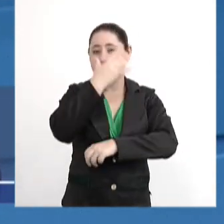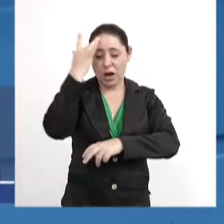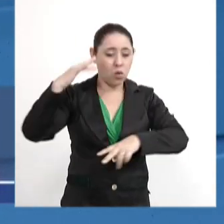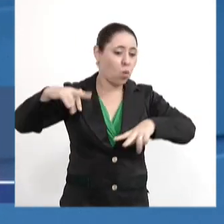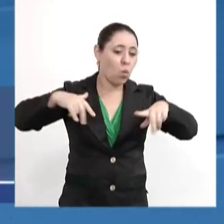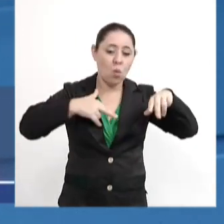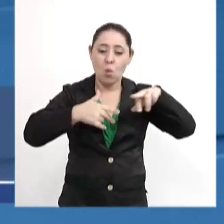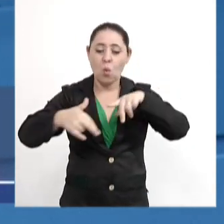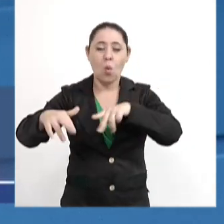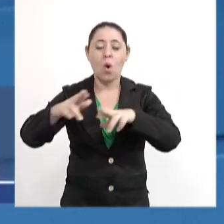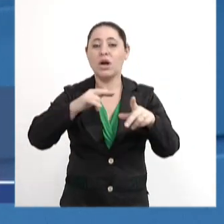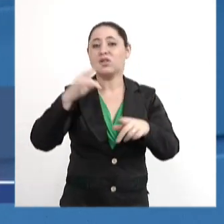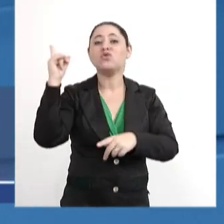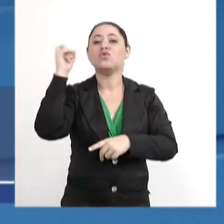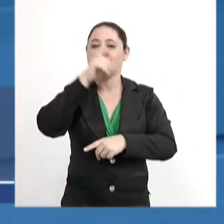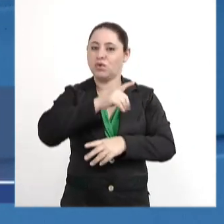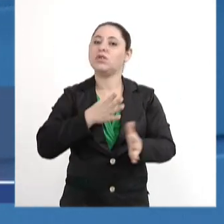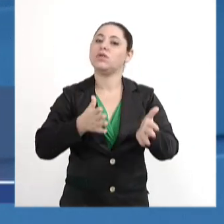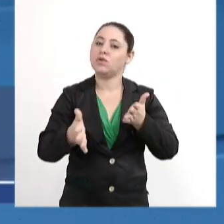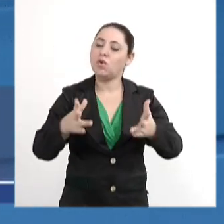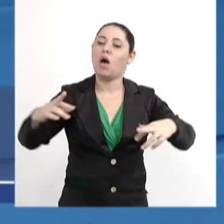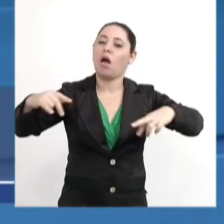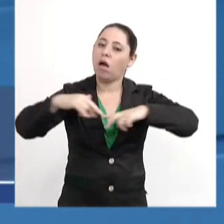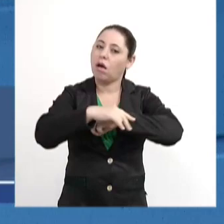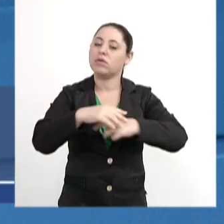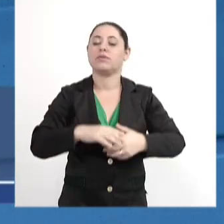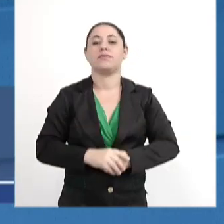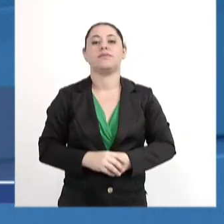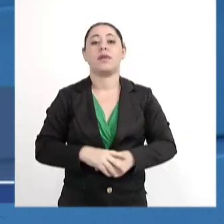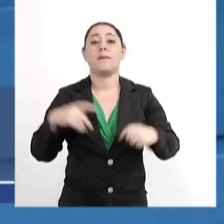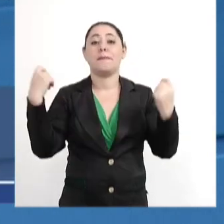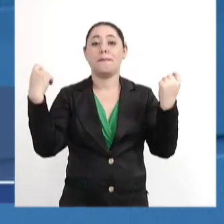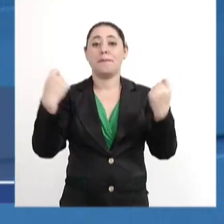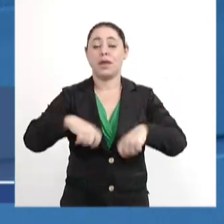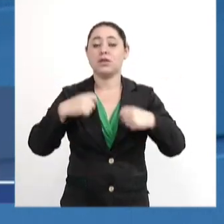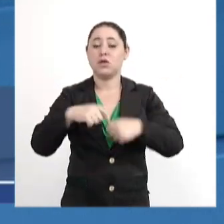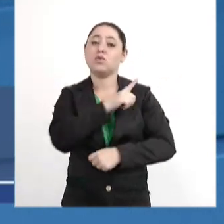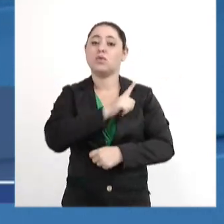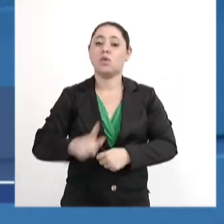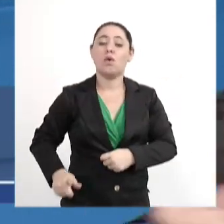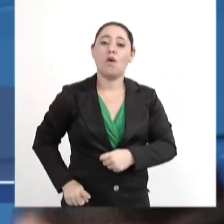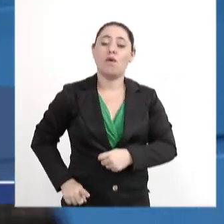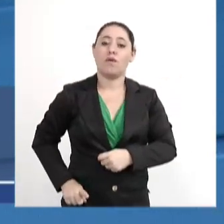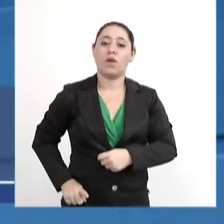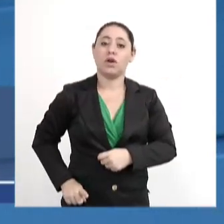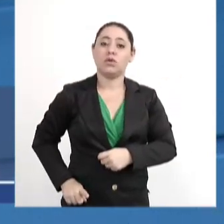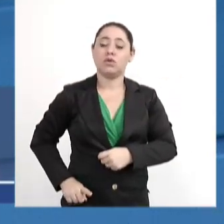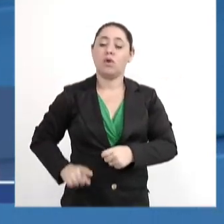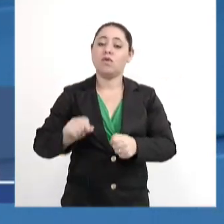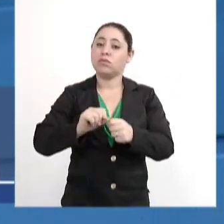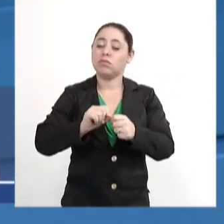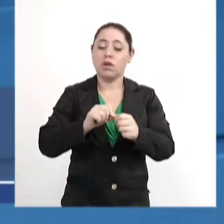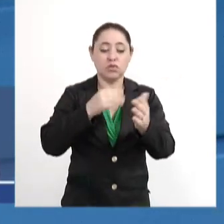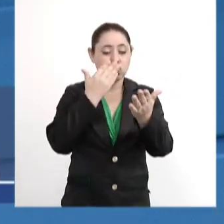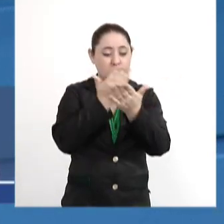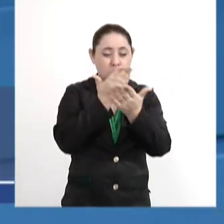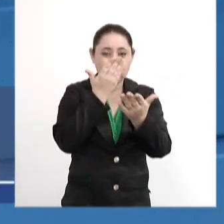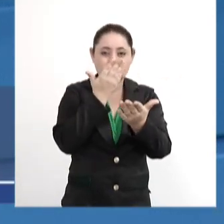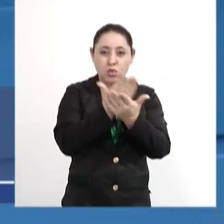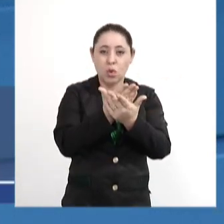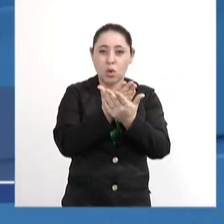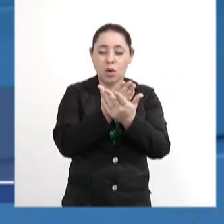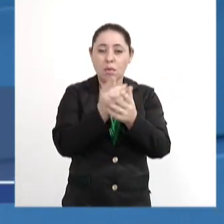de pico, a trafegabilidade é prejudicada. É necessária a intervenção do governo do Estado para que seja realizado um estudo